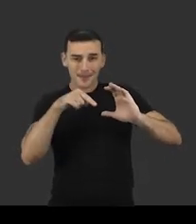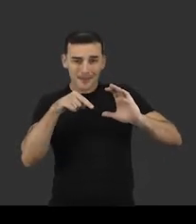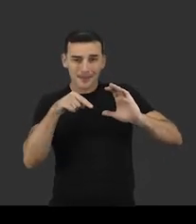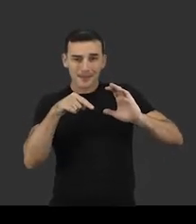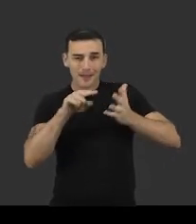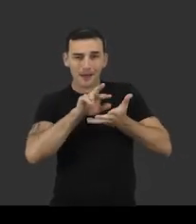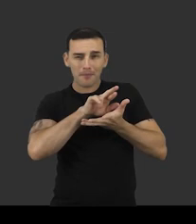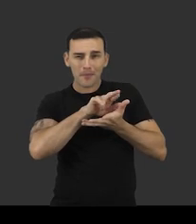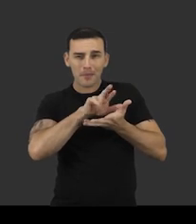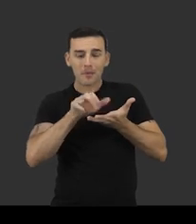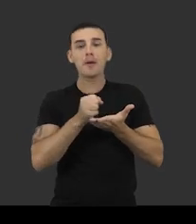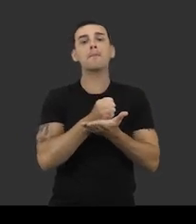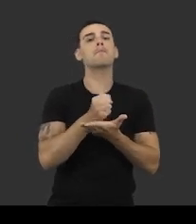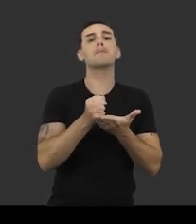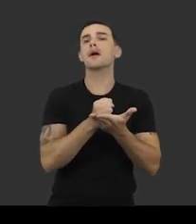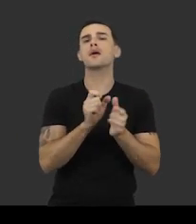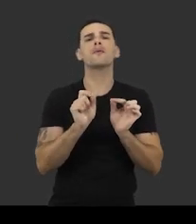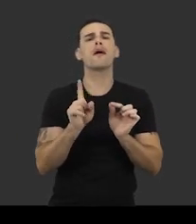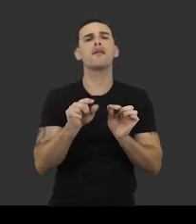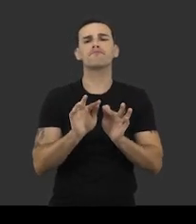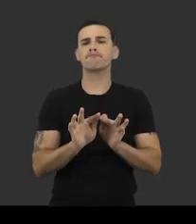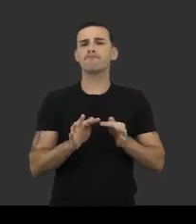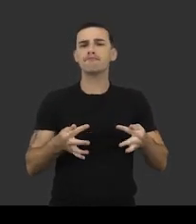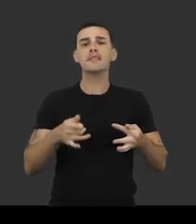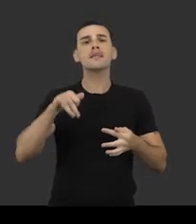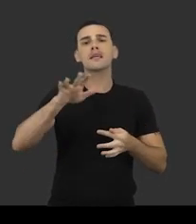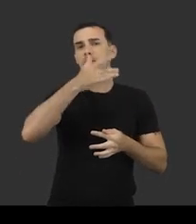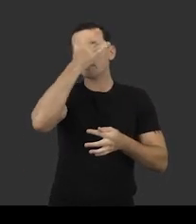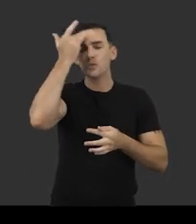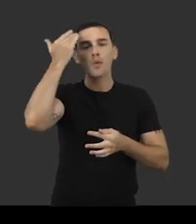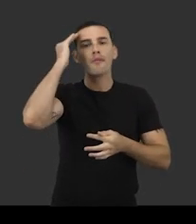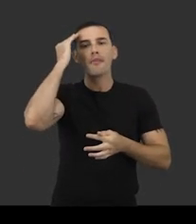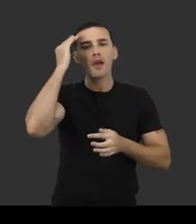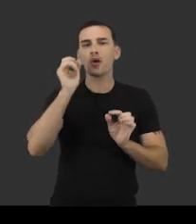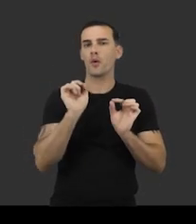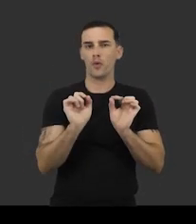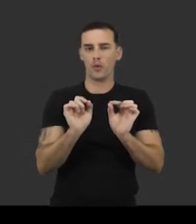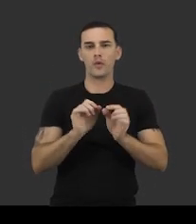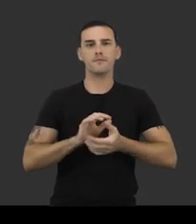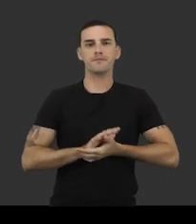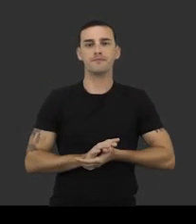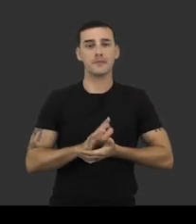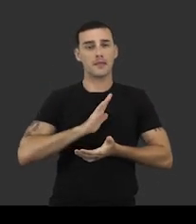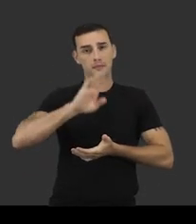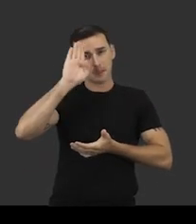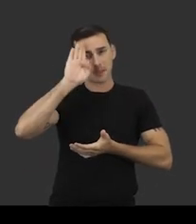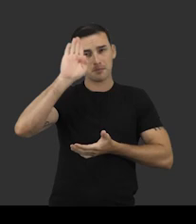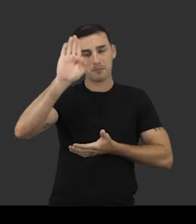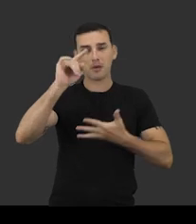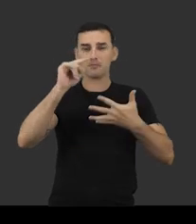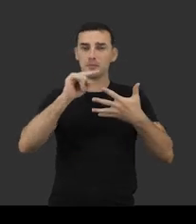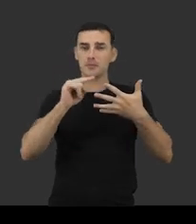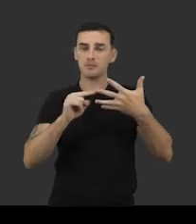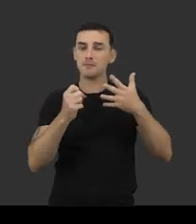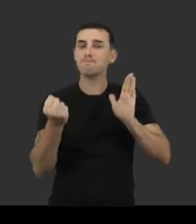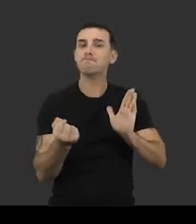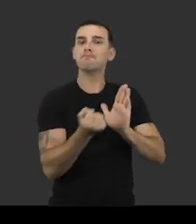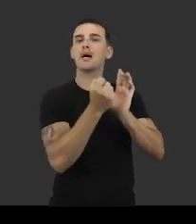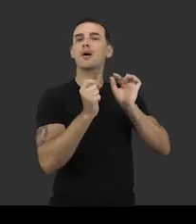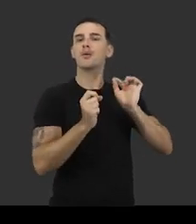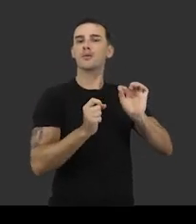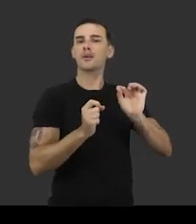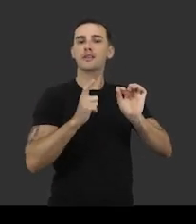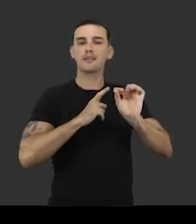características muito básicas, muito simples para que a gente possa entender, né? As características principais que marcam o autismo